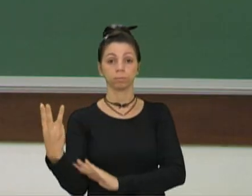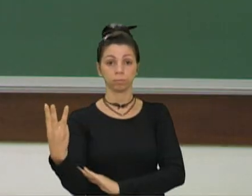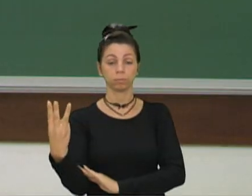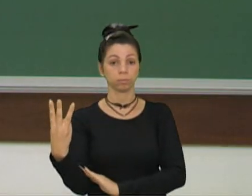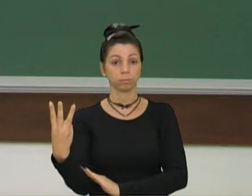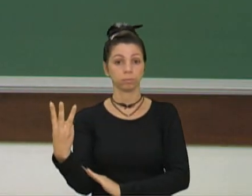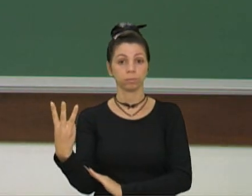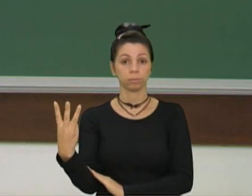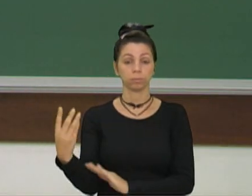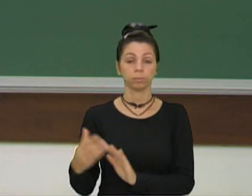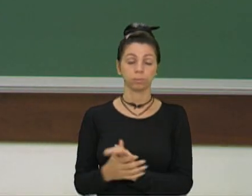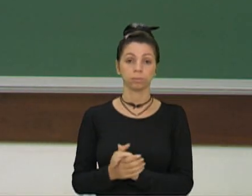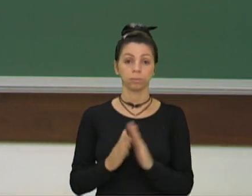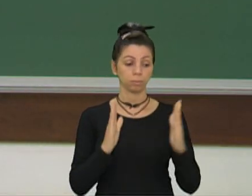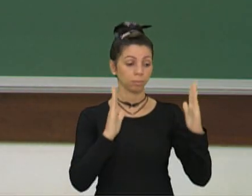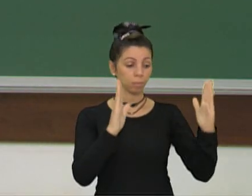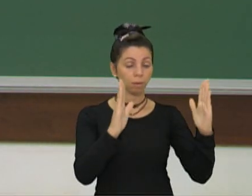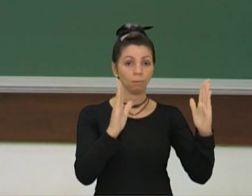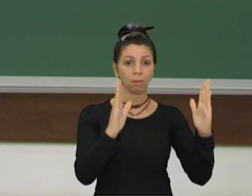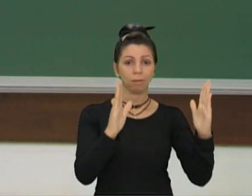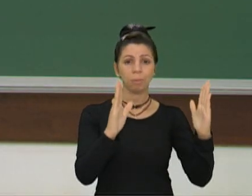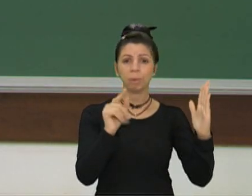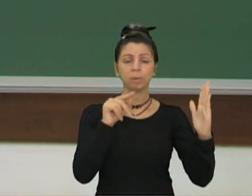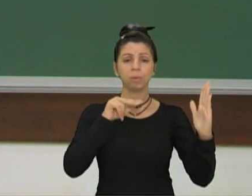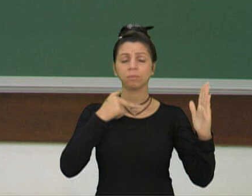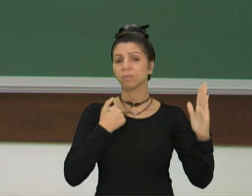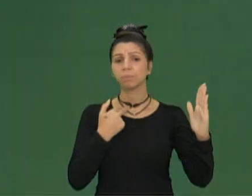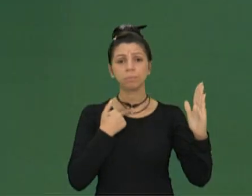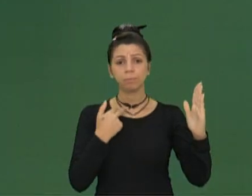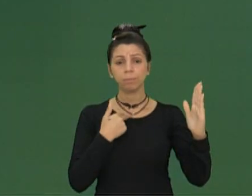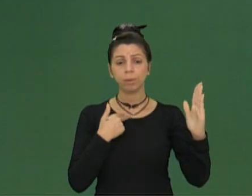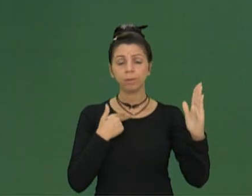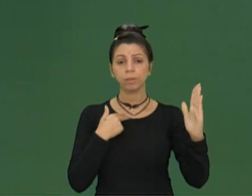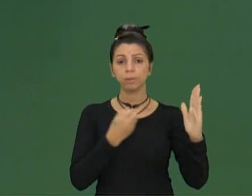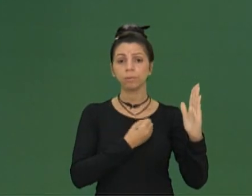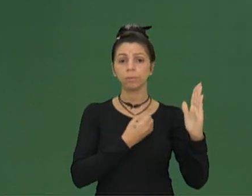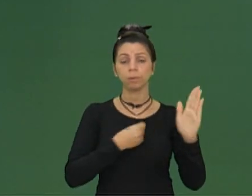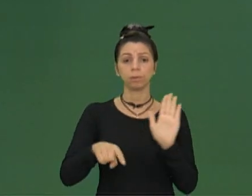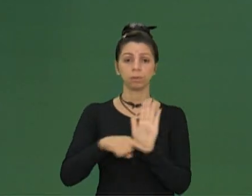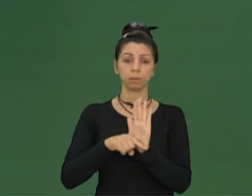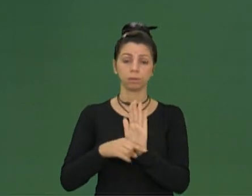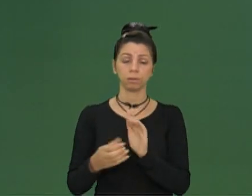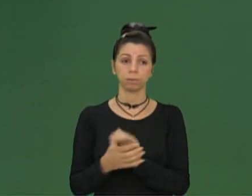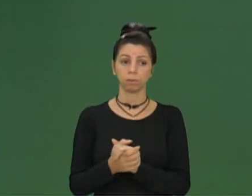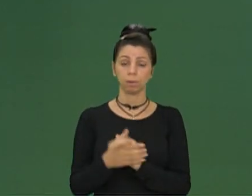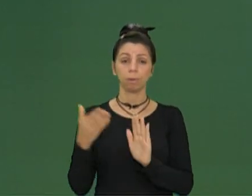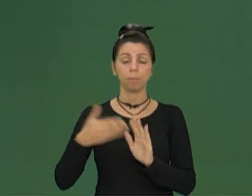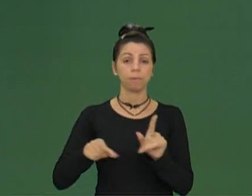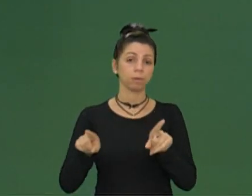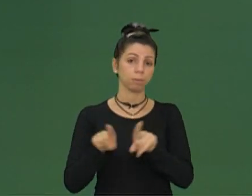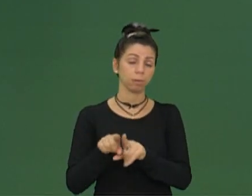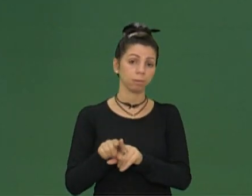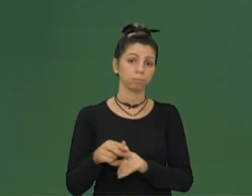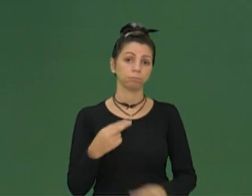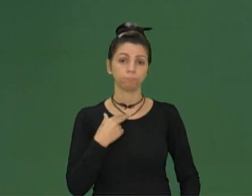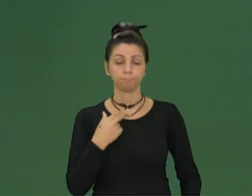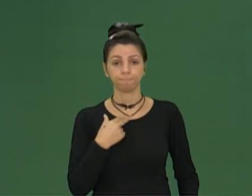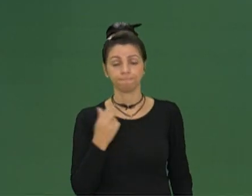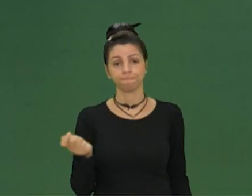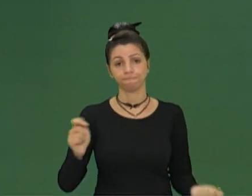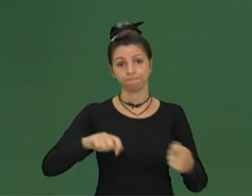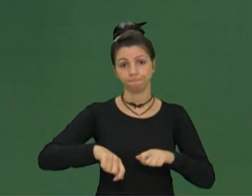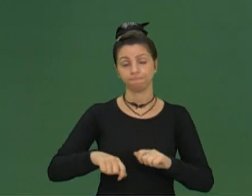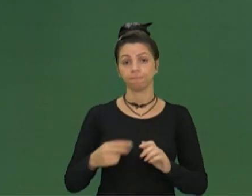que acontece? Um módulo não resulta em número negativo. Então, essa é a prova que uma equação modular também pode não possuir